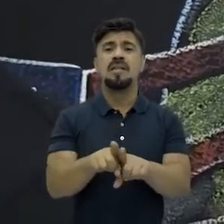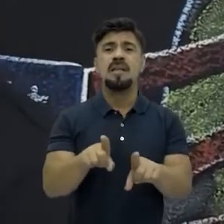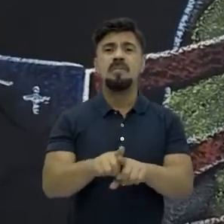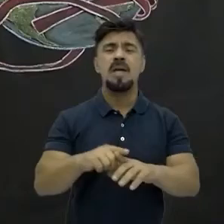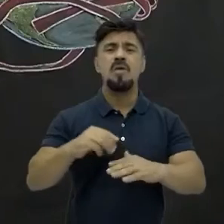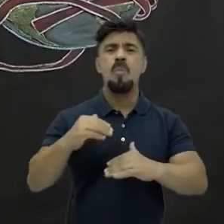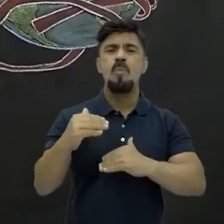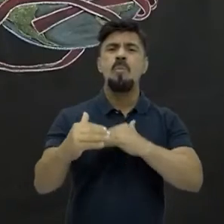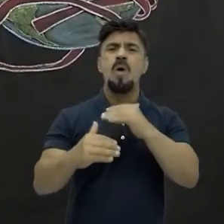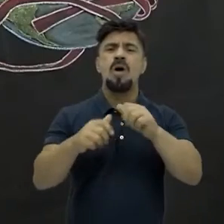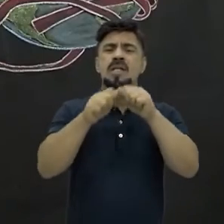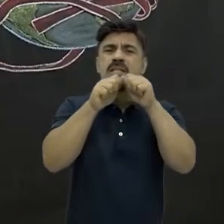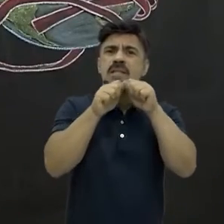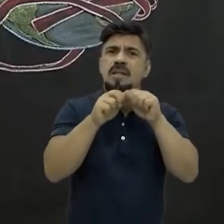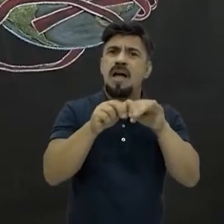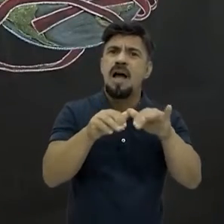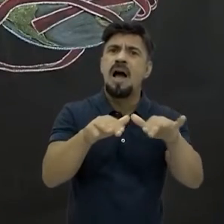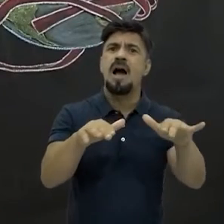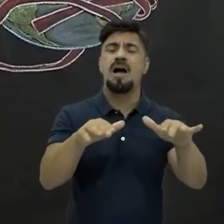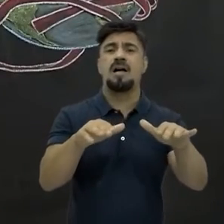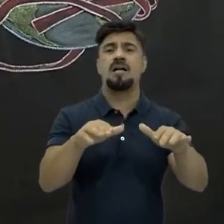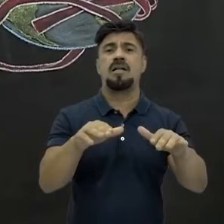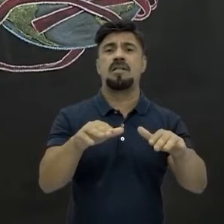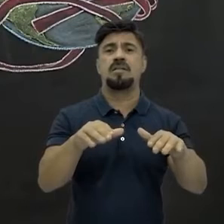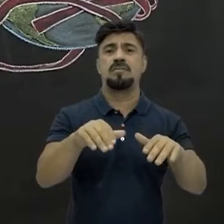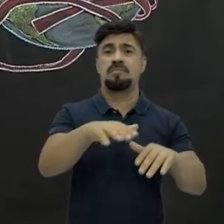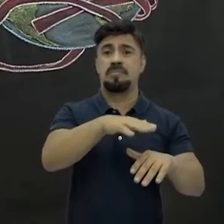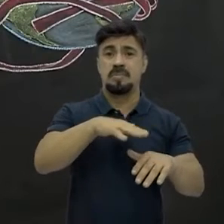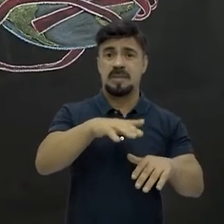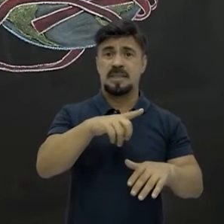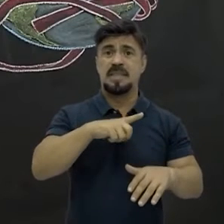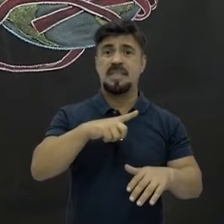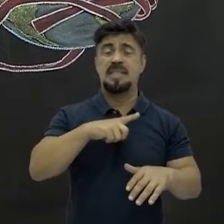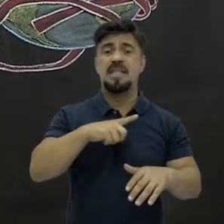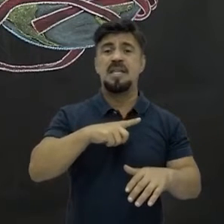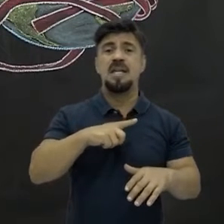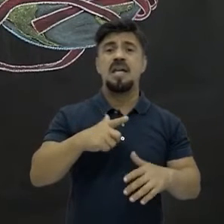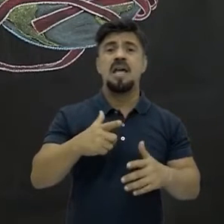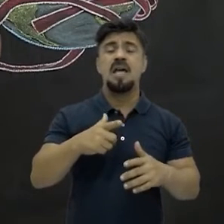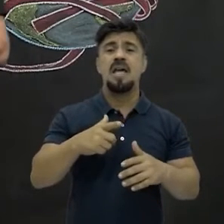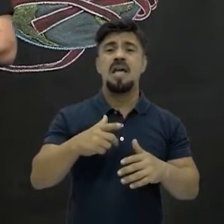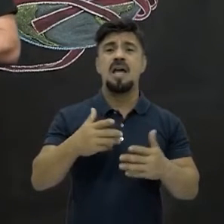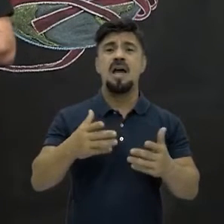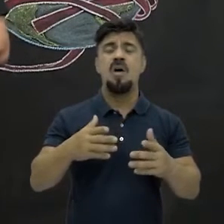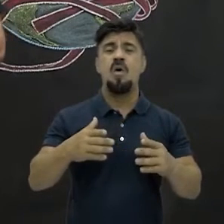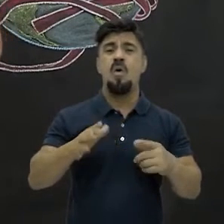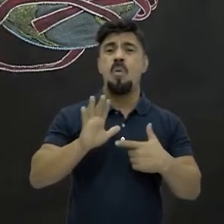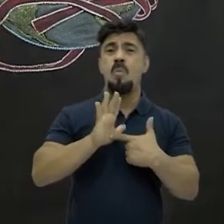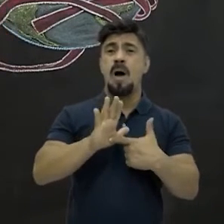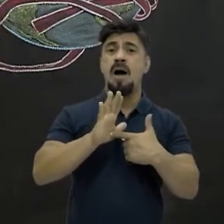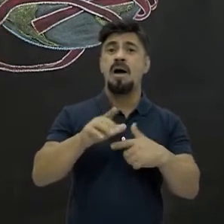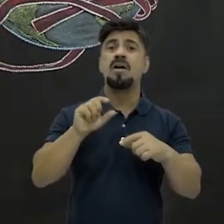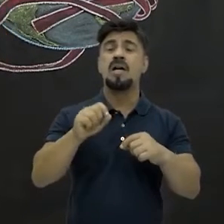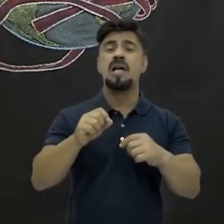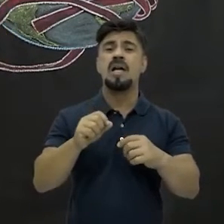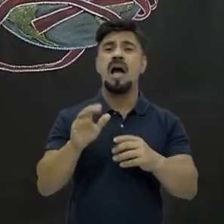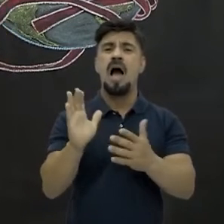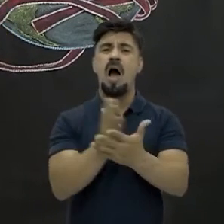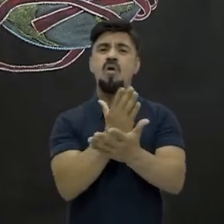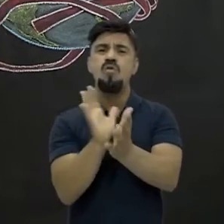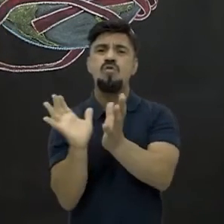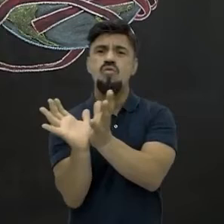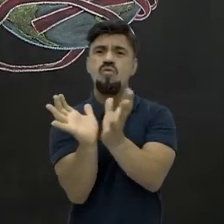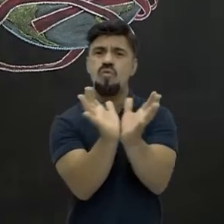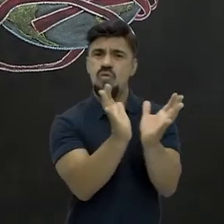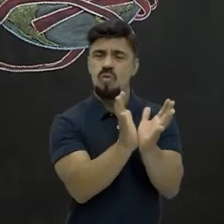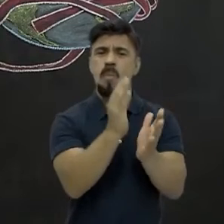o processo da expansão continental. Existia aí o chamado Destino Manifesto, onde alguns grupos